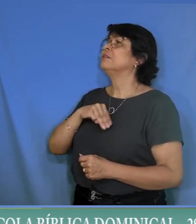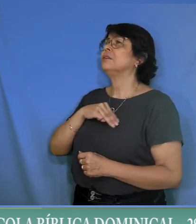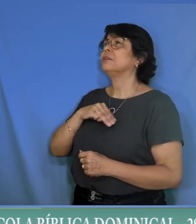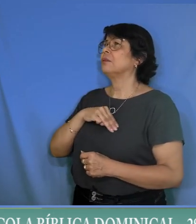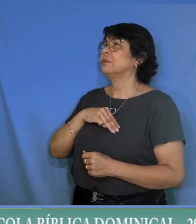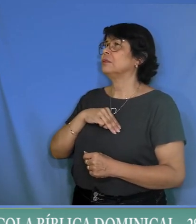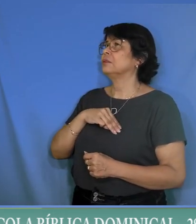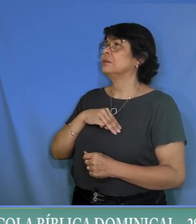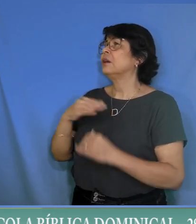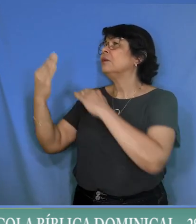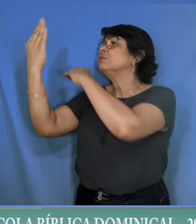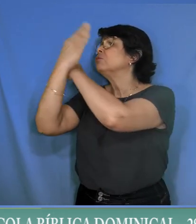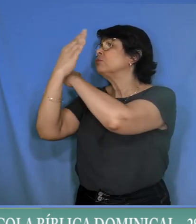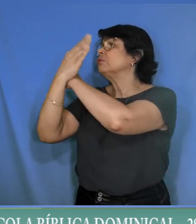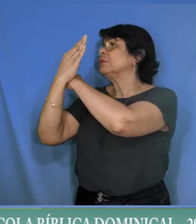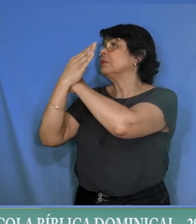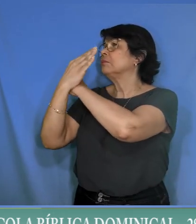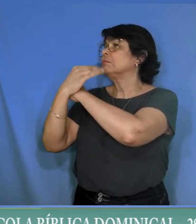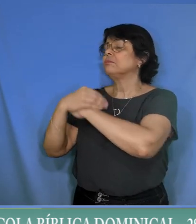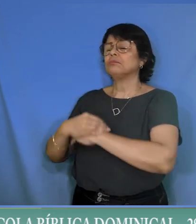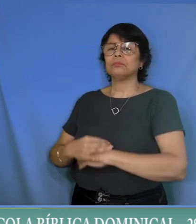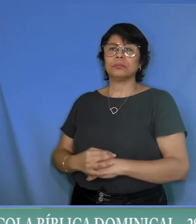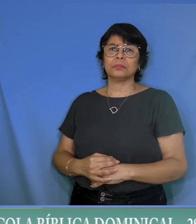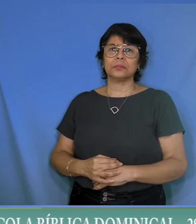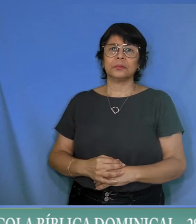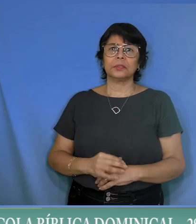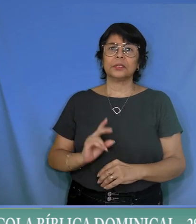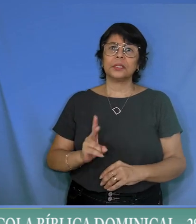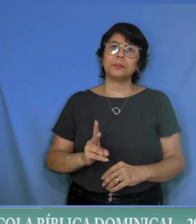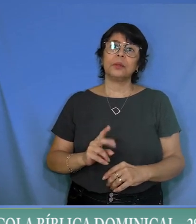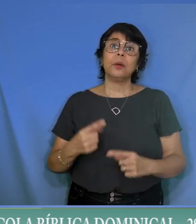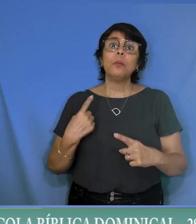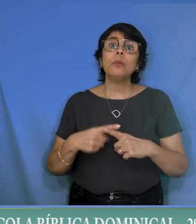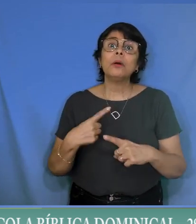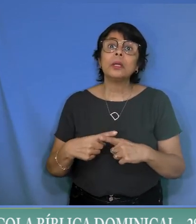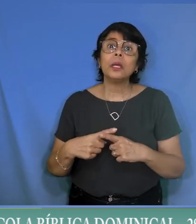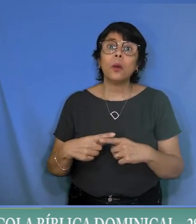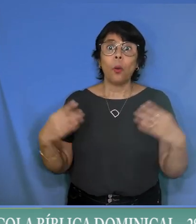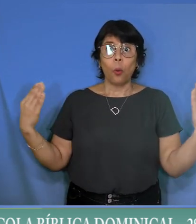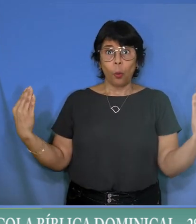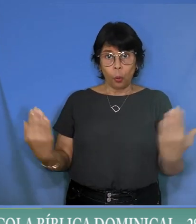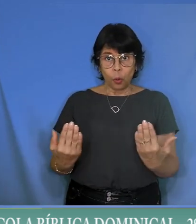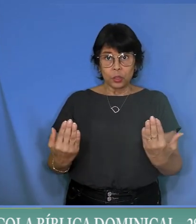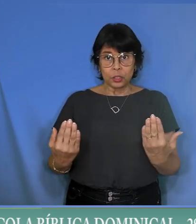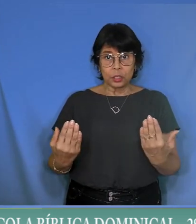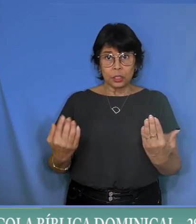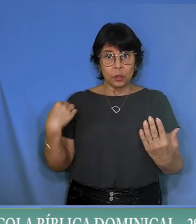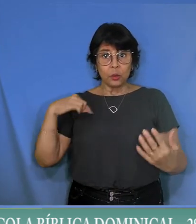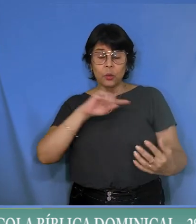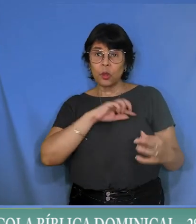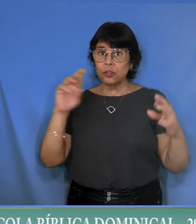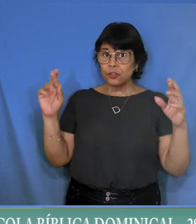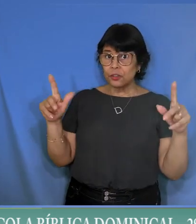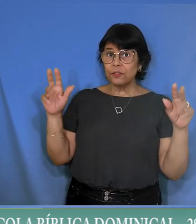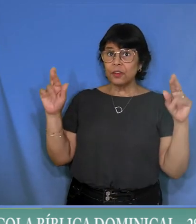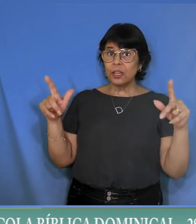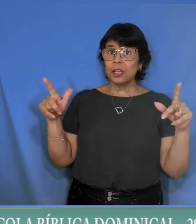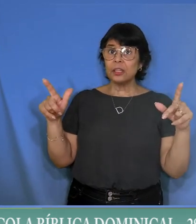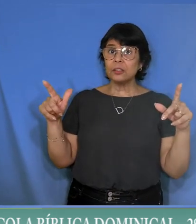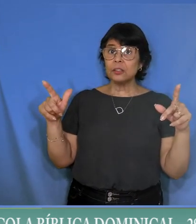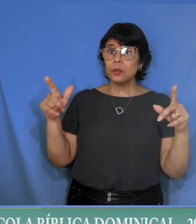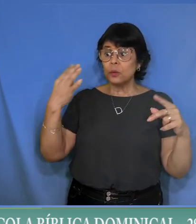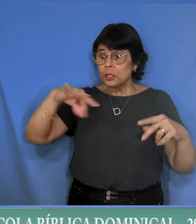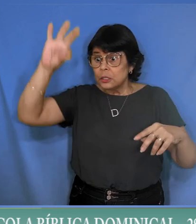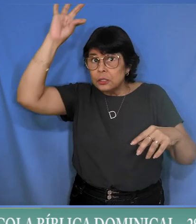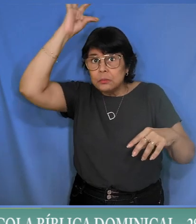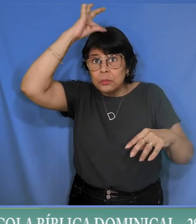Hoje não. Hoje nós somos novas criaturas. O Espírito Santo habita em nós. Então, longe de vós toda amargura e